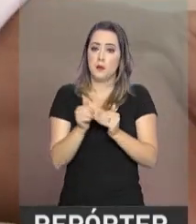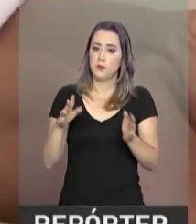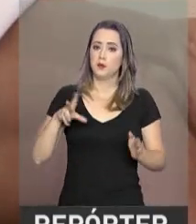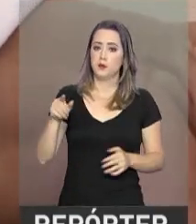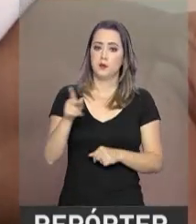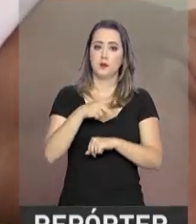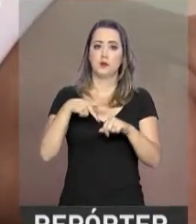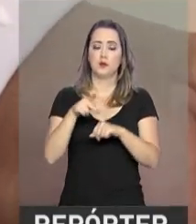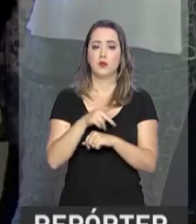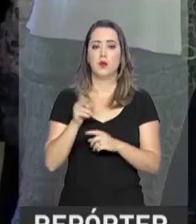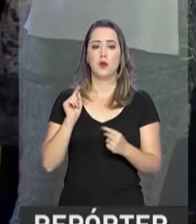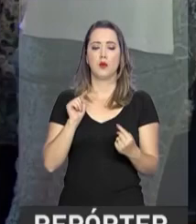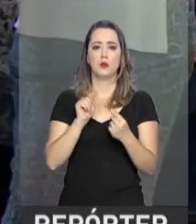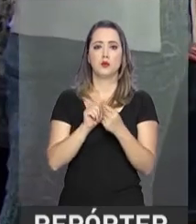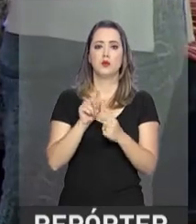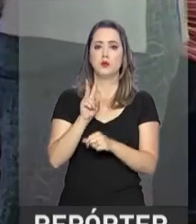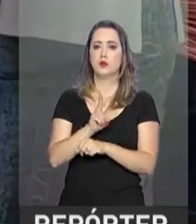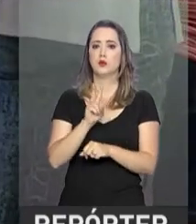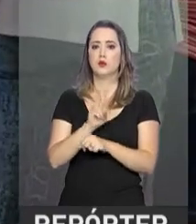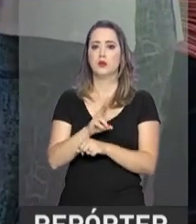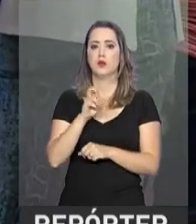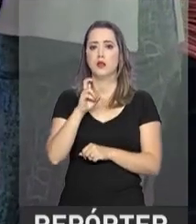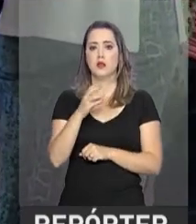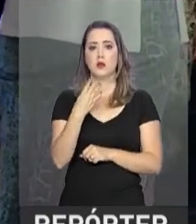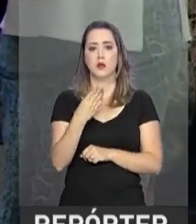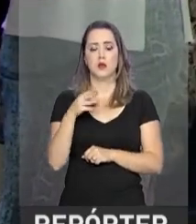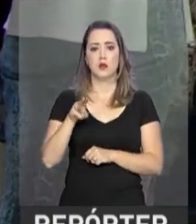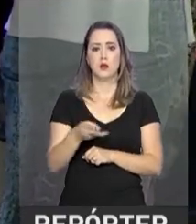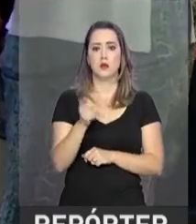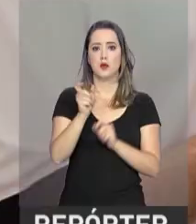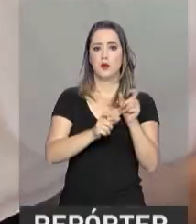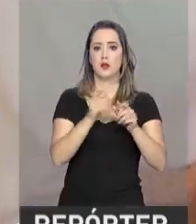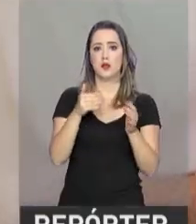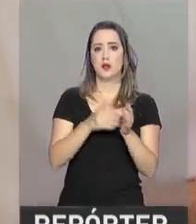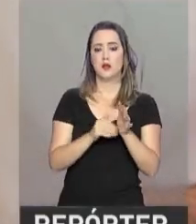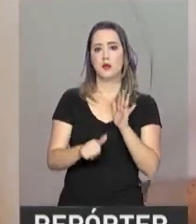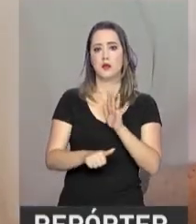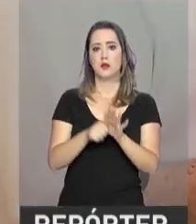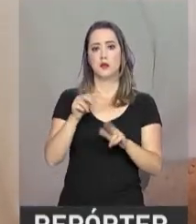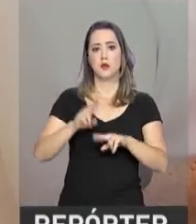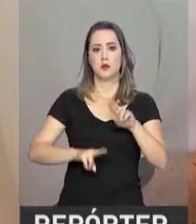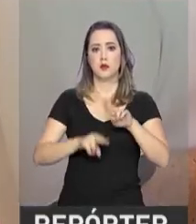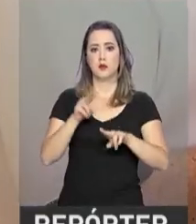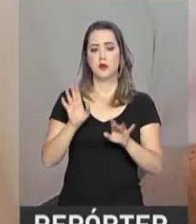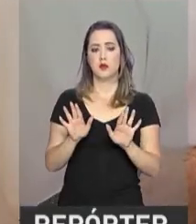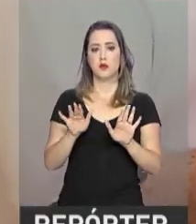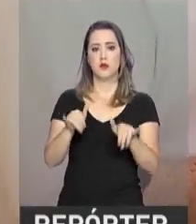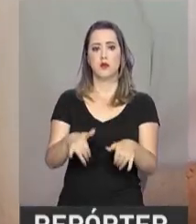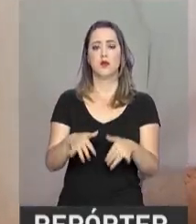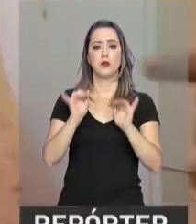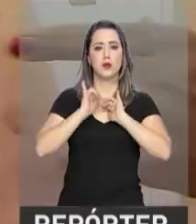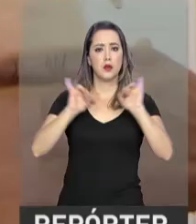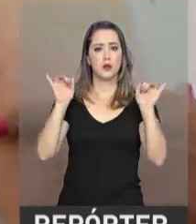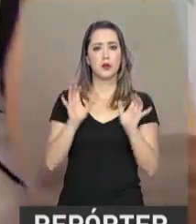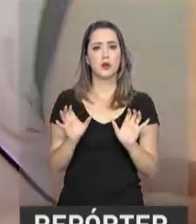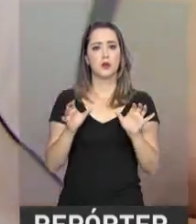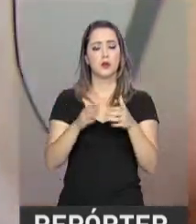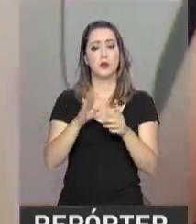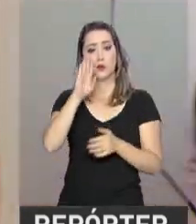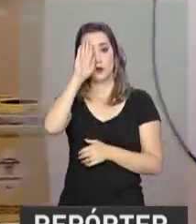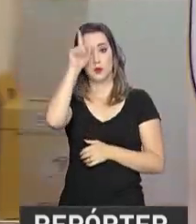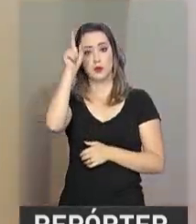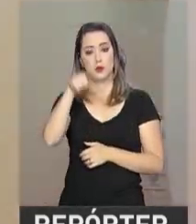a meta é imunizar 54 milhões de pessoas até 1º de junho quando acaba a campanha os grupos prioritários são